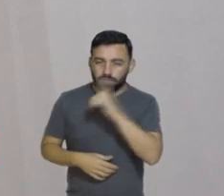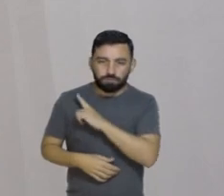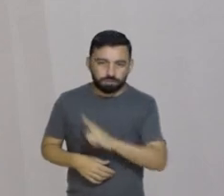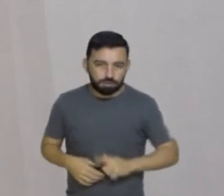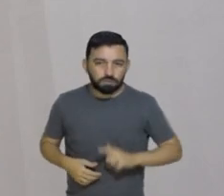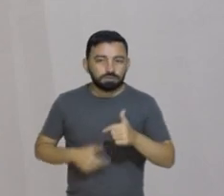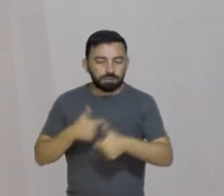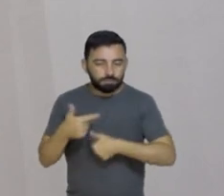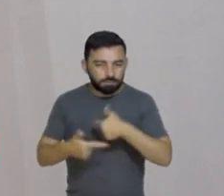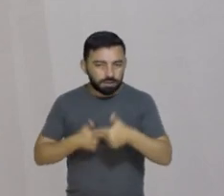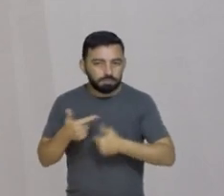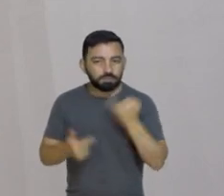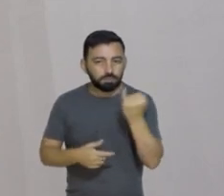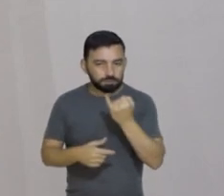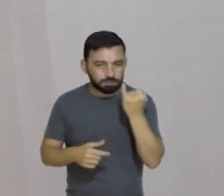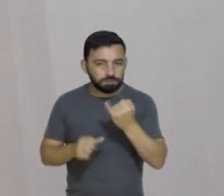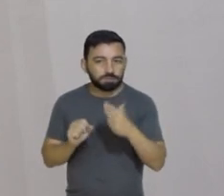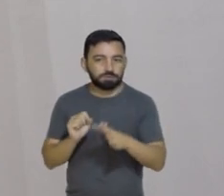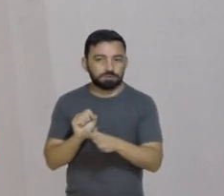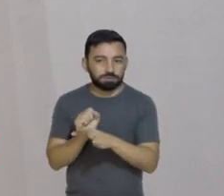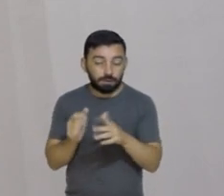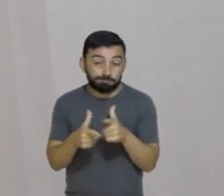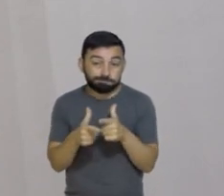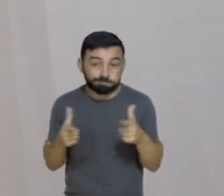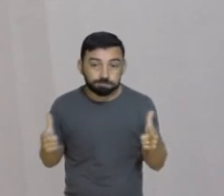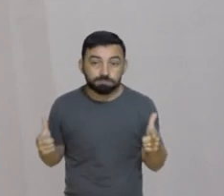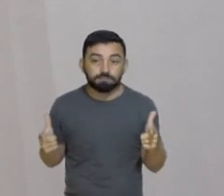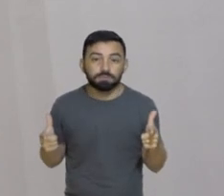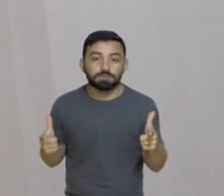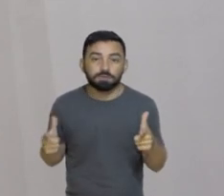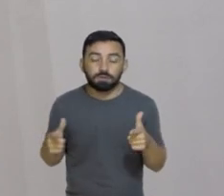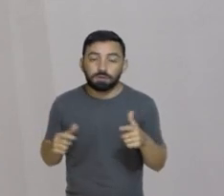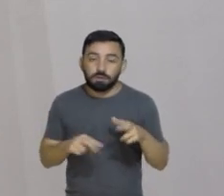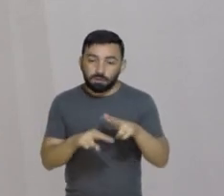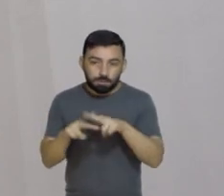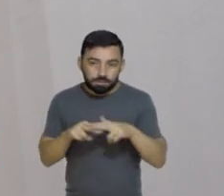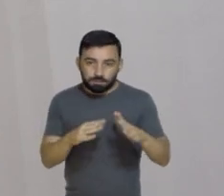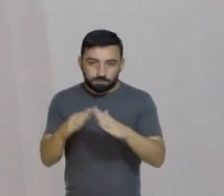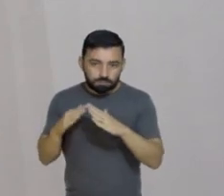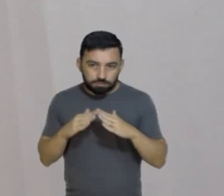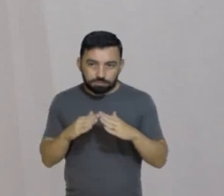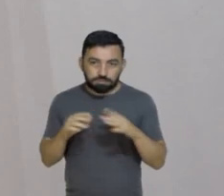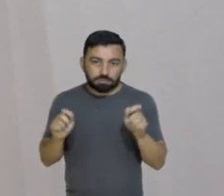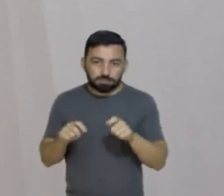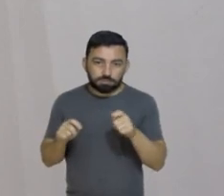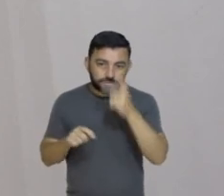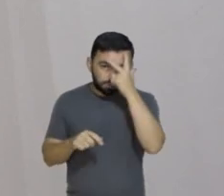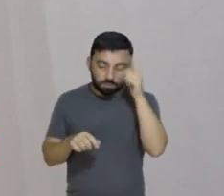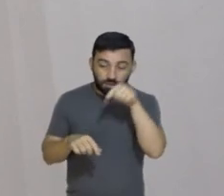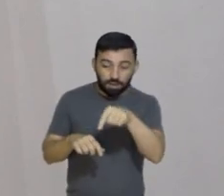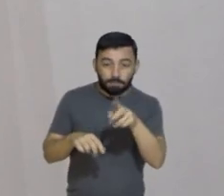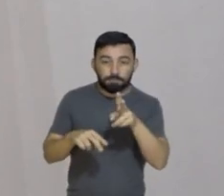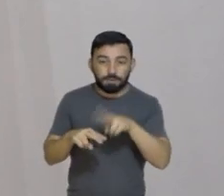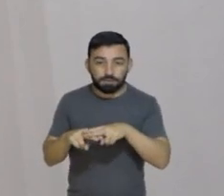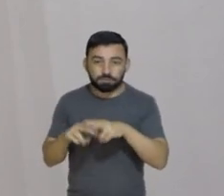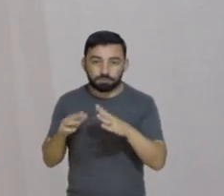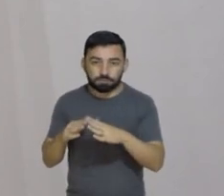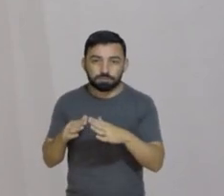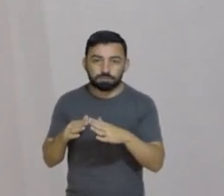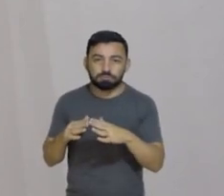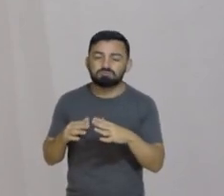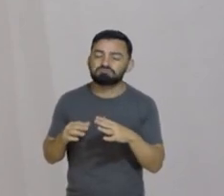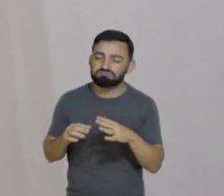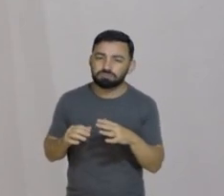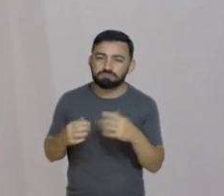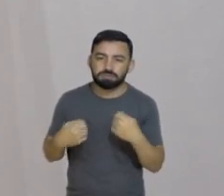na segurança, ampliando a questão dos presídios, para que o povo que está lá preso pague para estar